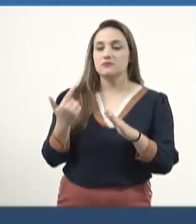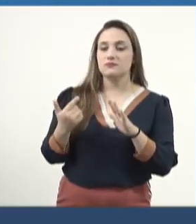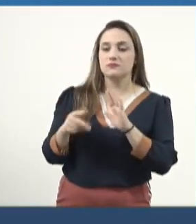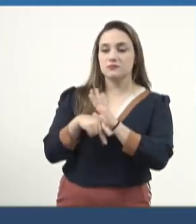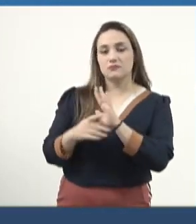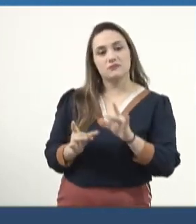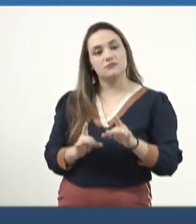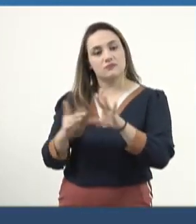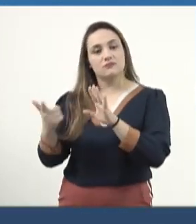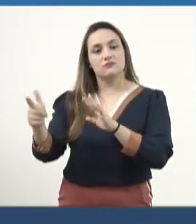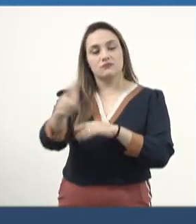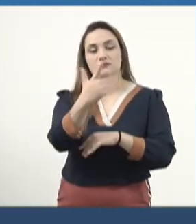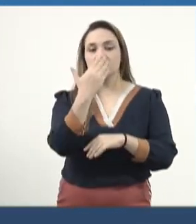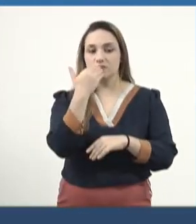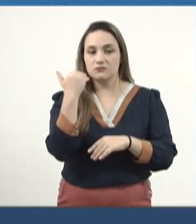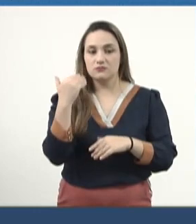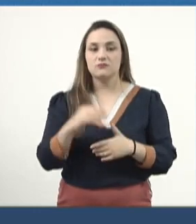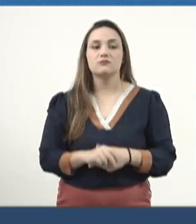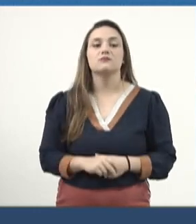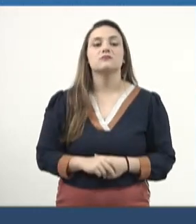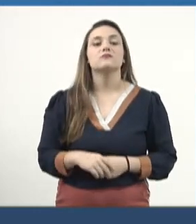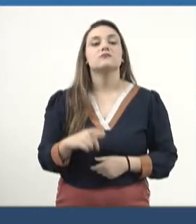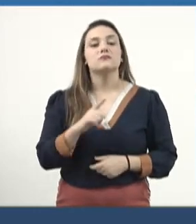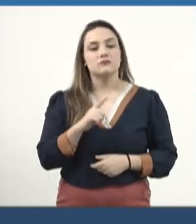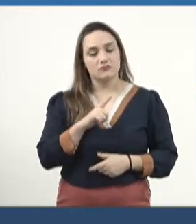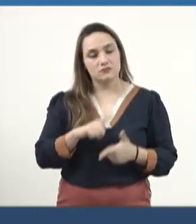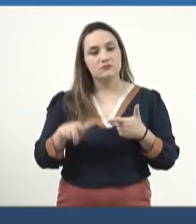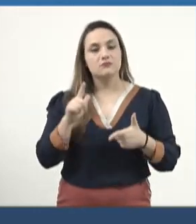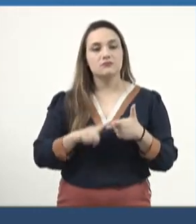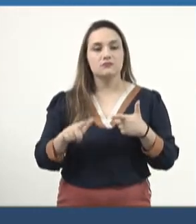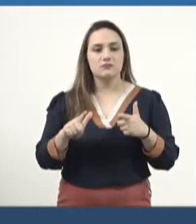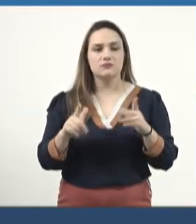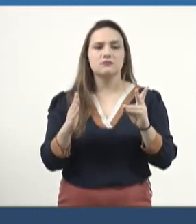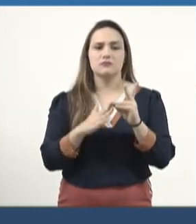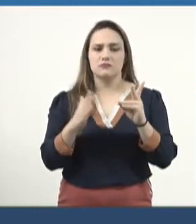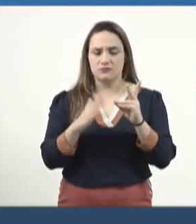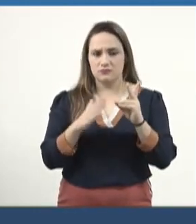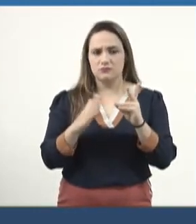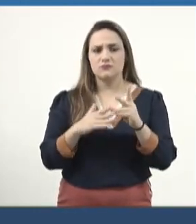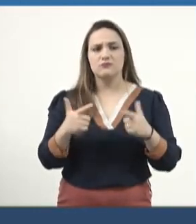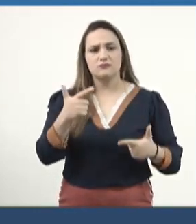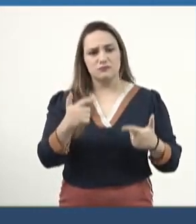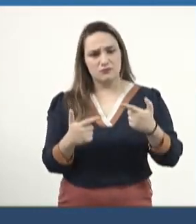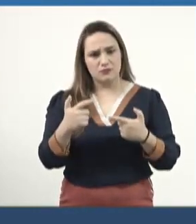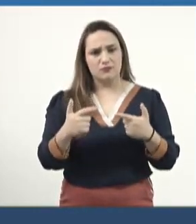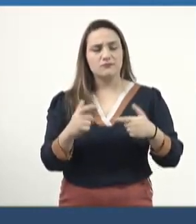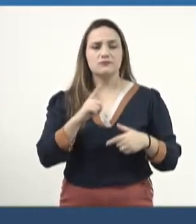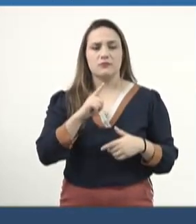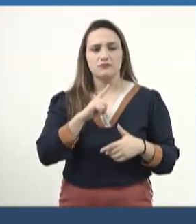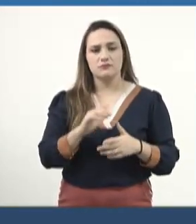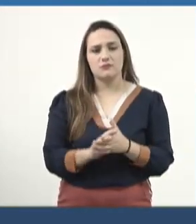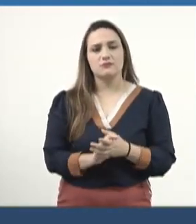onde a gente tem uma grande região de conflito indígena aqui também. Então é importante a gente lembrar